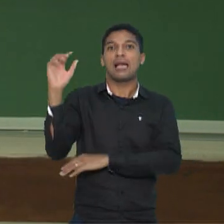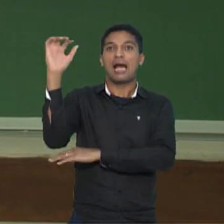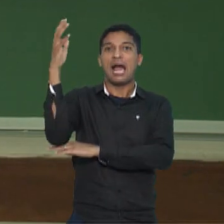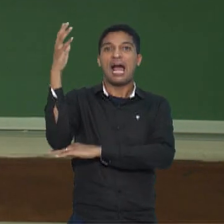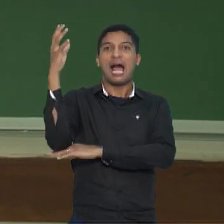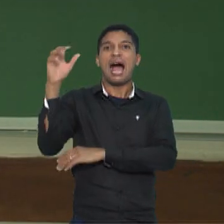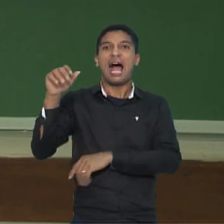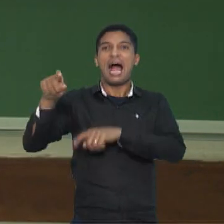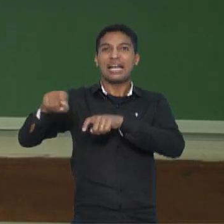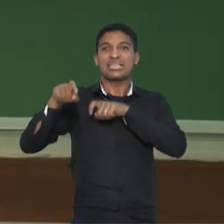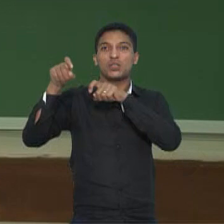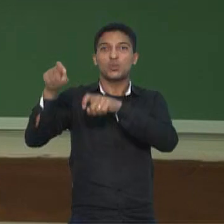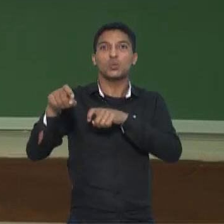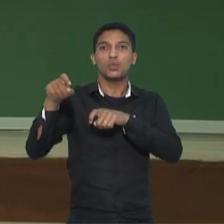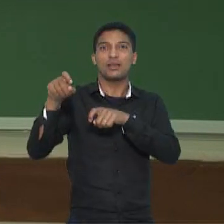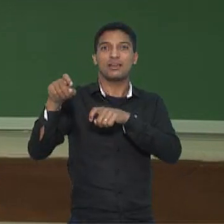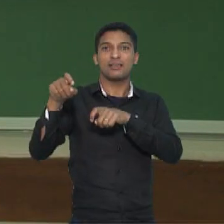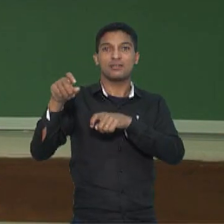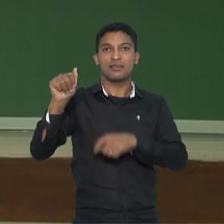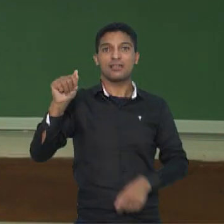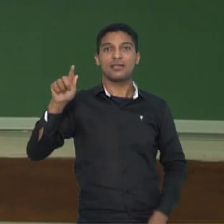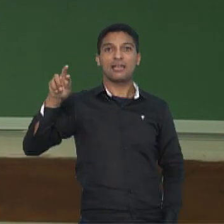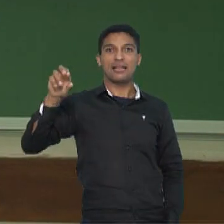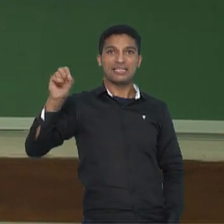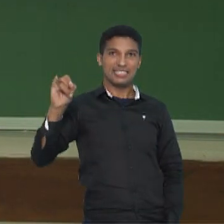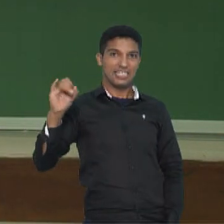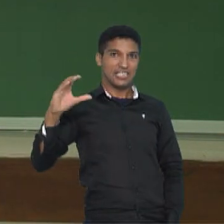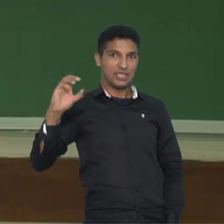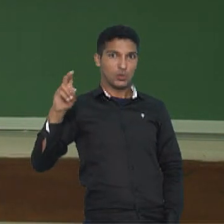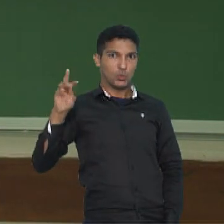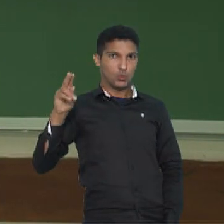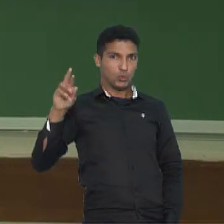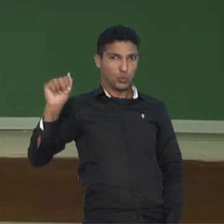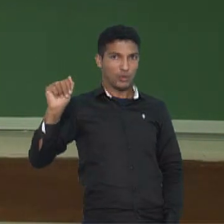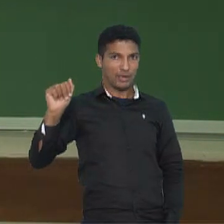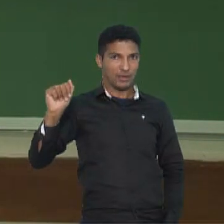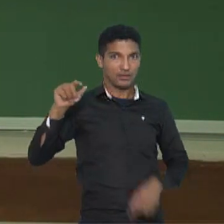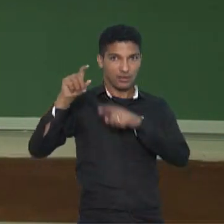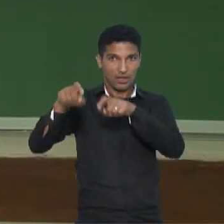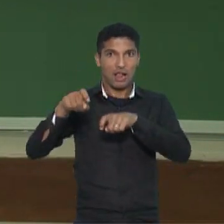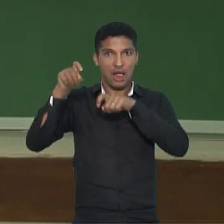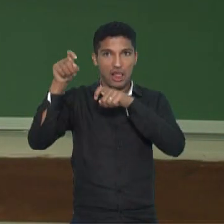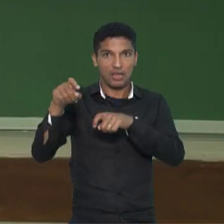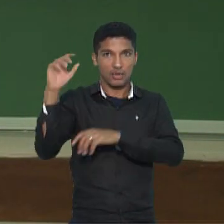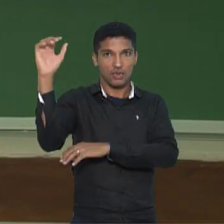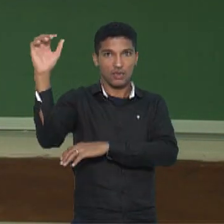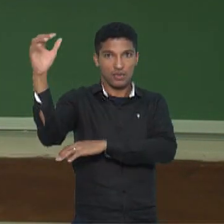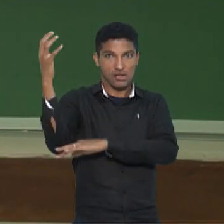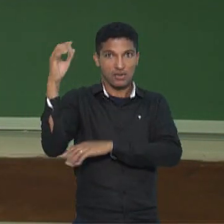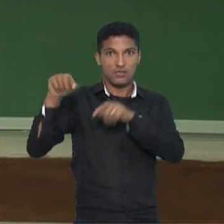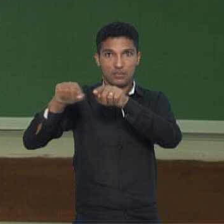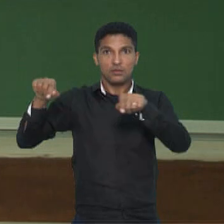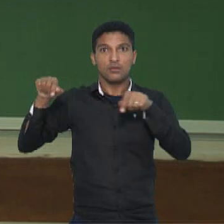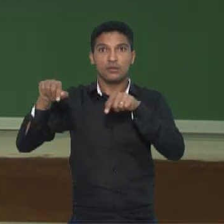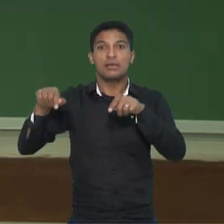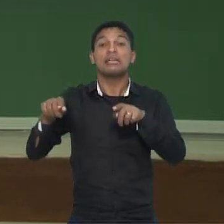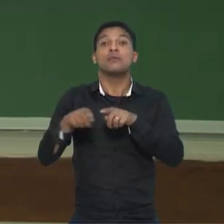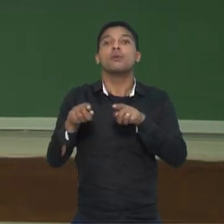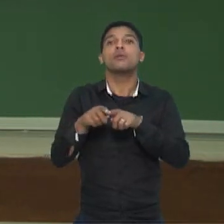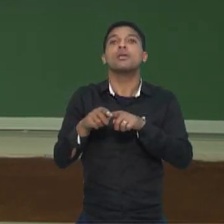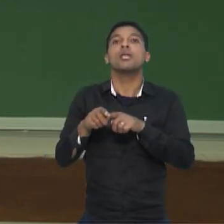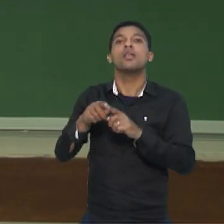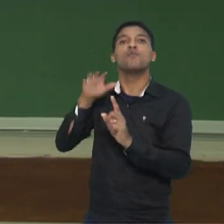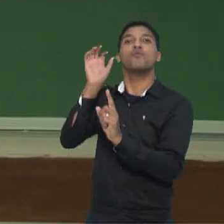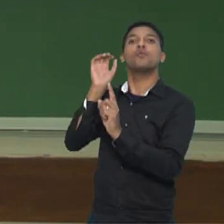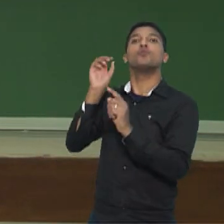A Era do Gelo, com toda a ideia poética que existe no desenho, com toda a ideia poética que